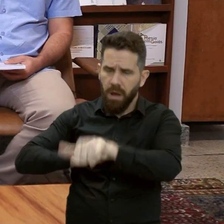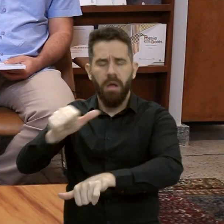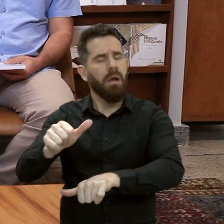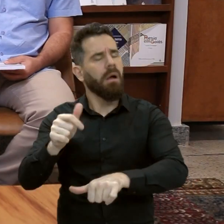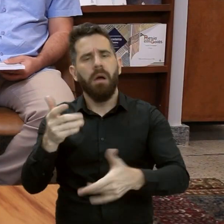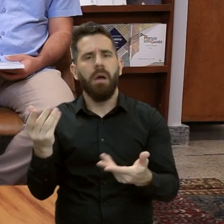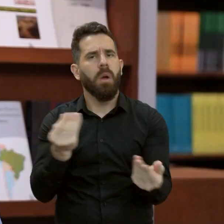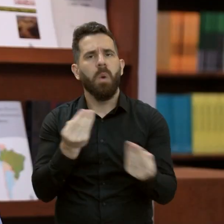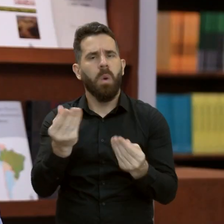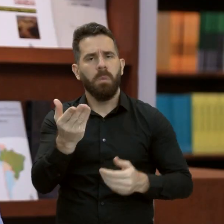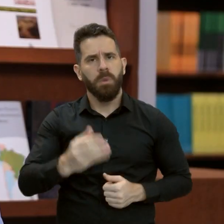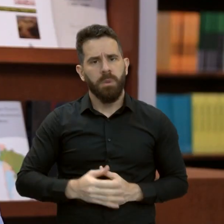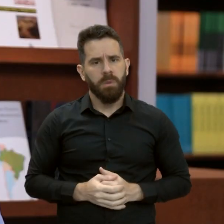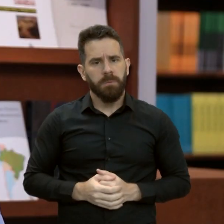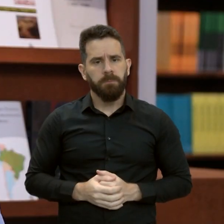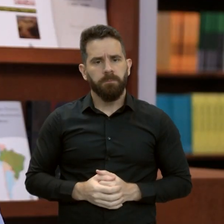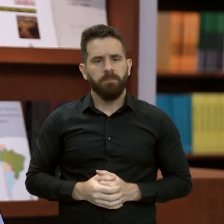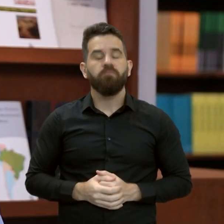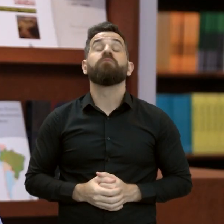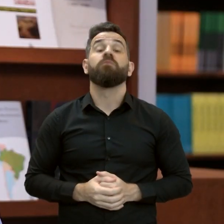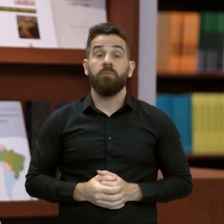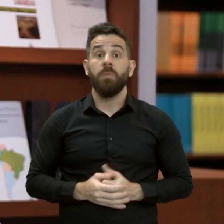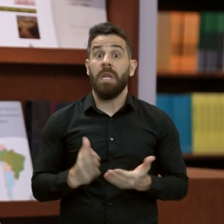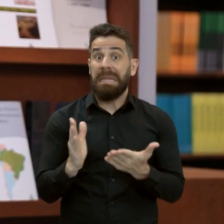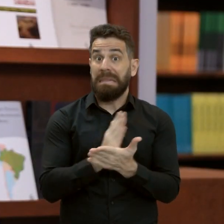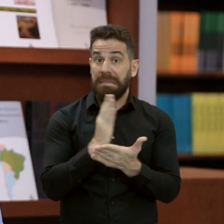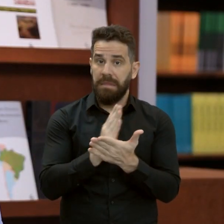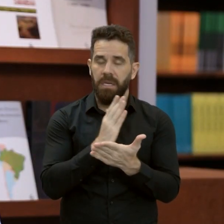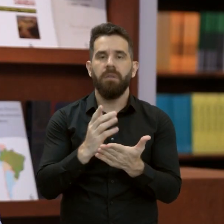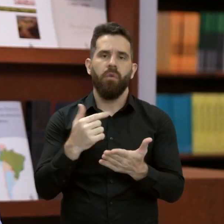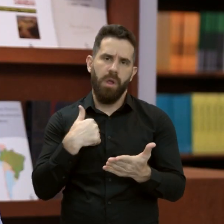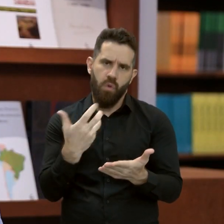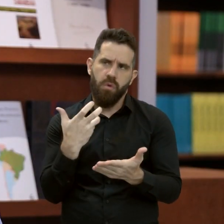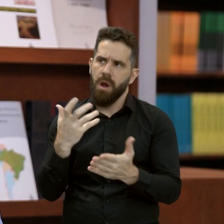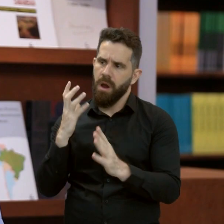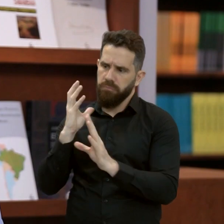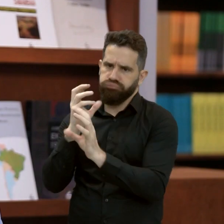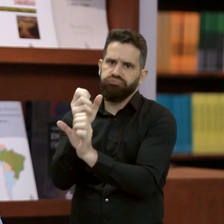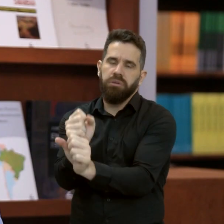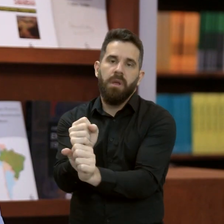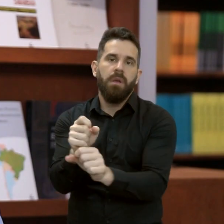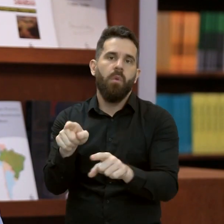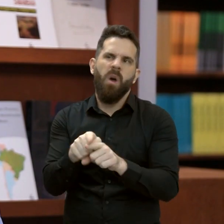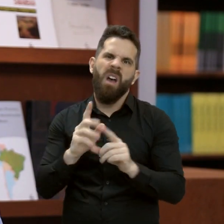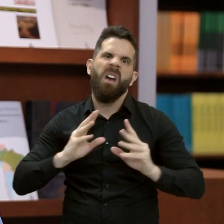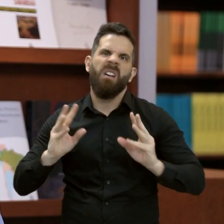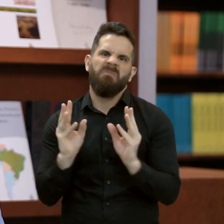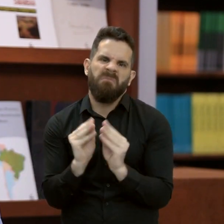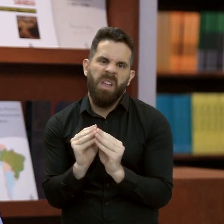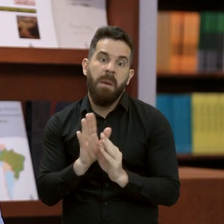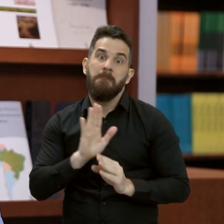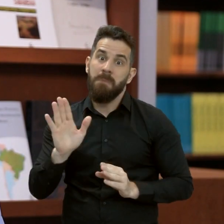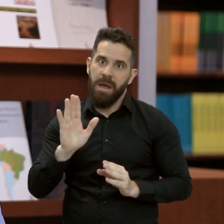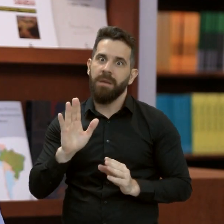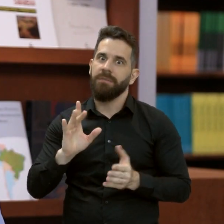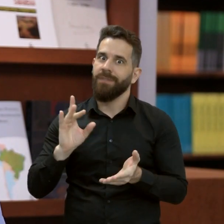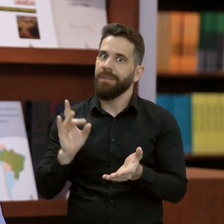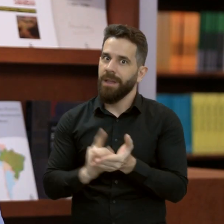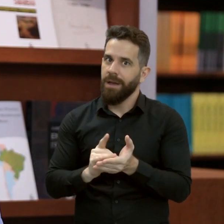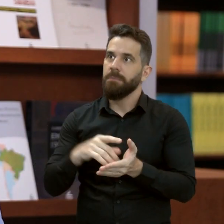em relação a isso? No livro eu tento fazer essa retrospectiva breve, né? Porque seria um trabalho de um livro muito